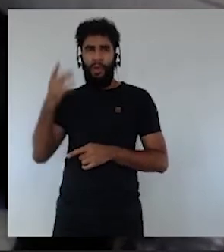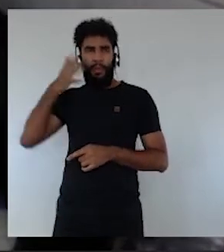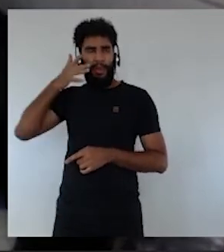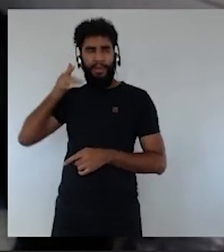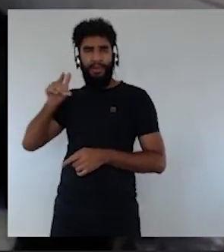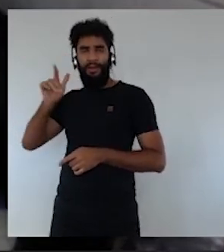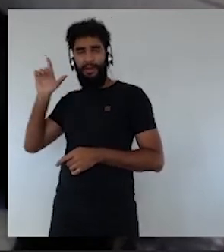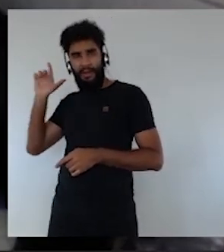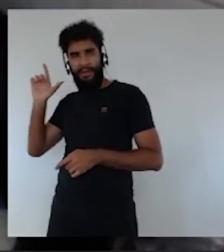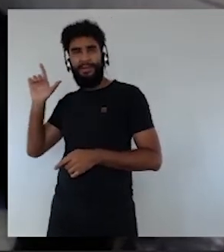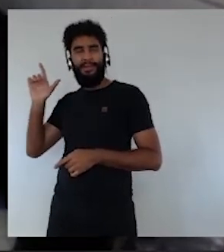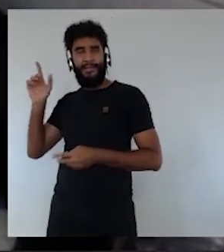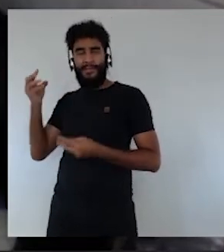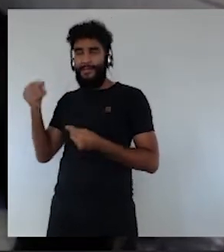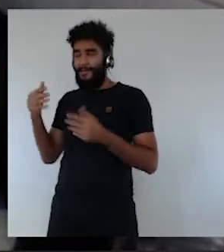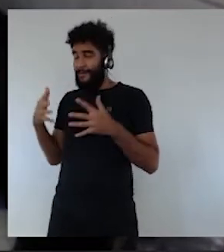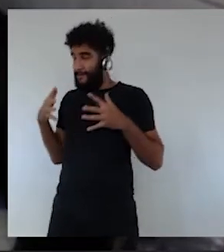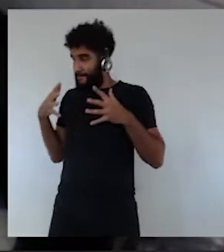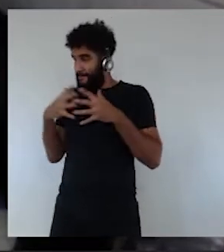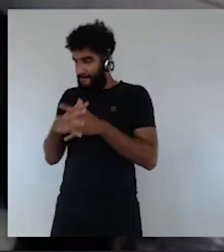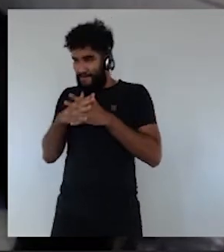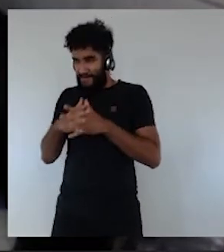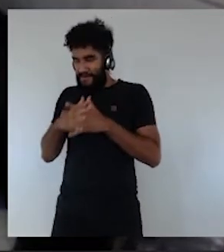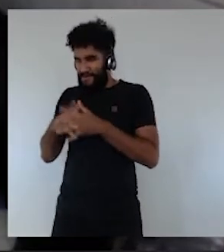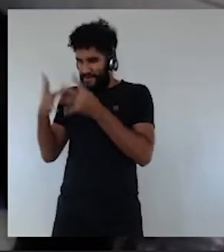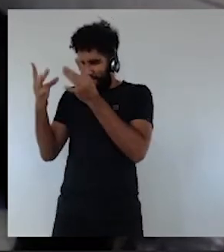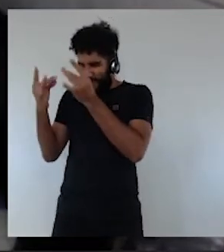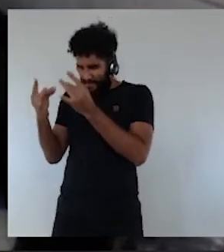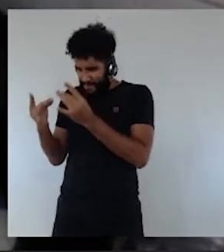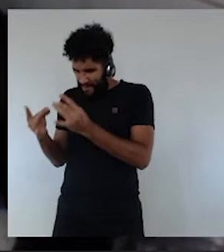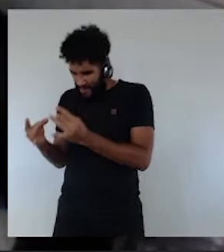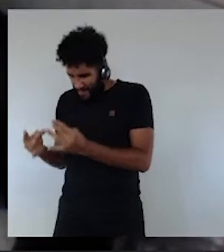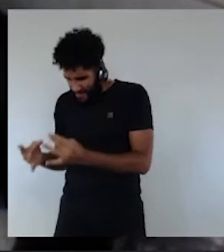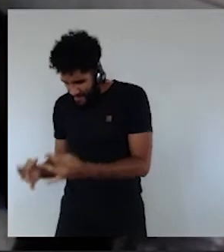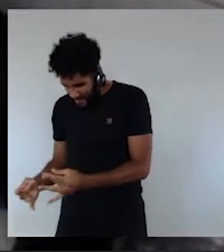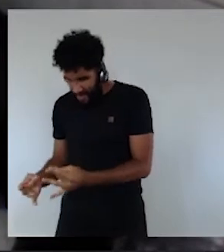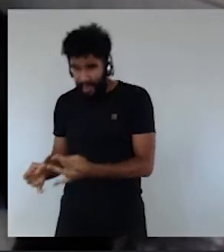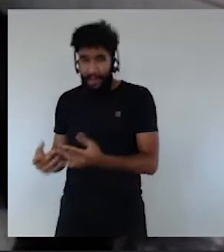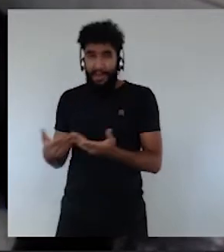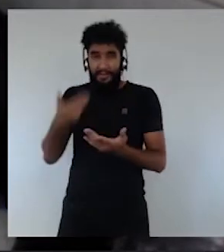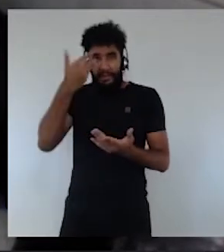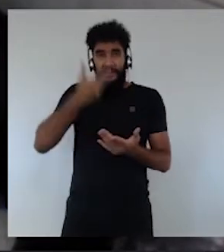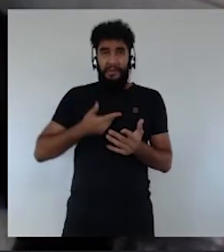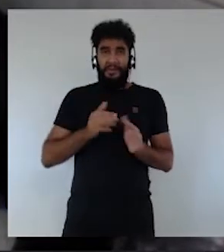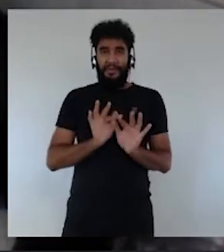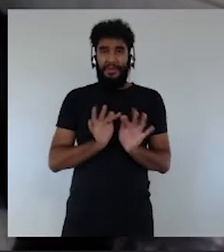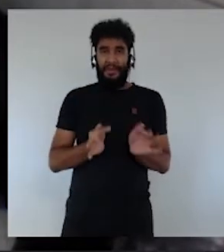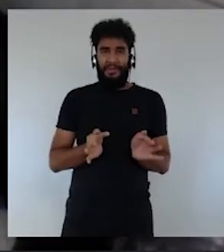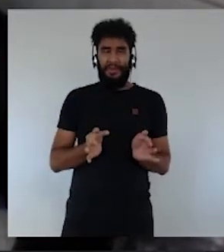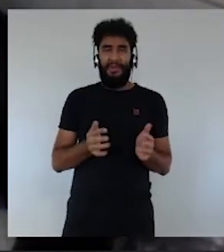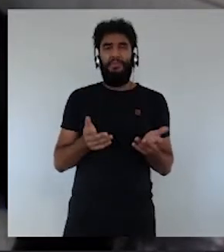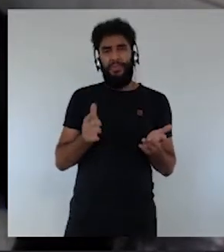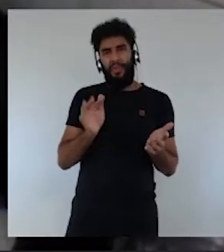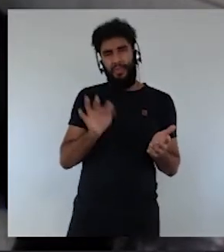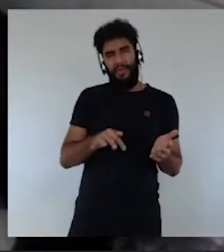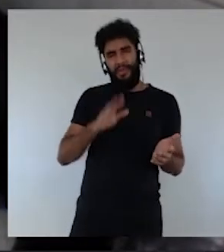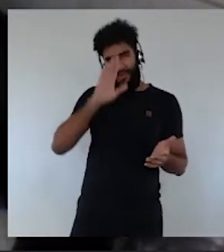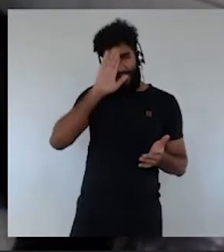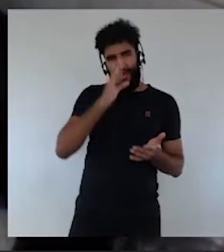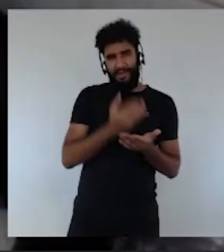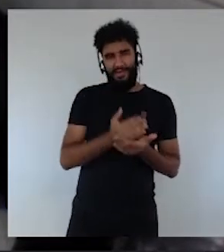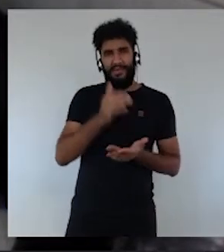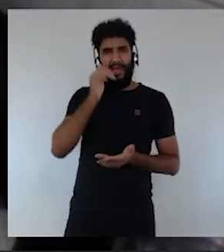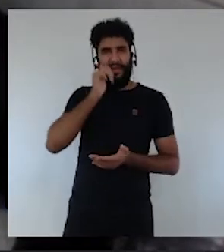mas o meu alívio é que a doutora Rossana, ao final, nos brindará com a sua palestra e, como as